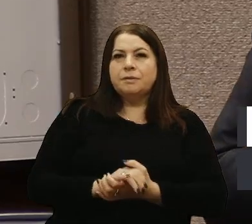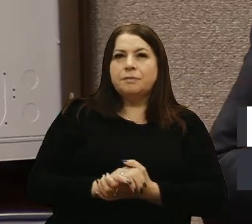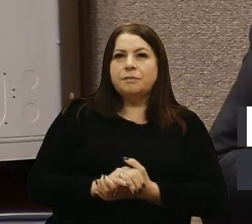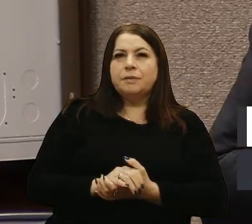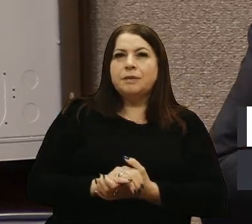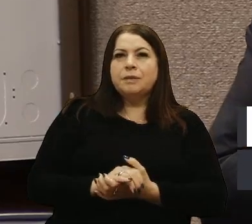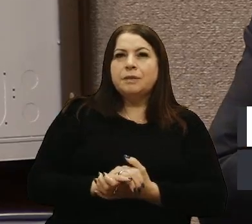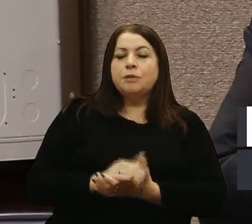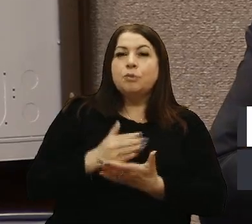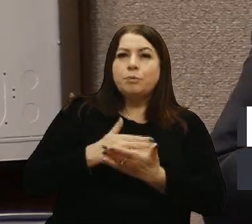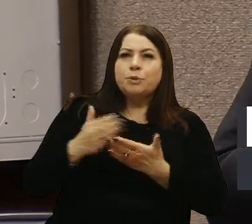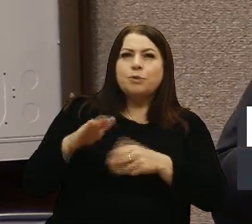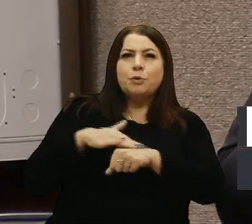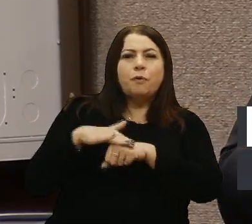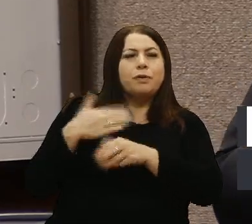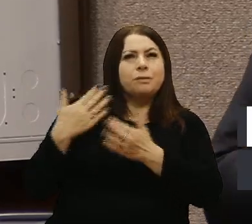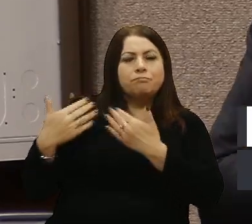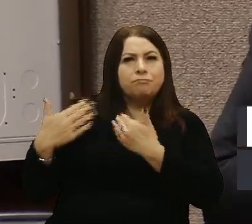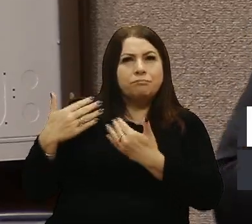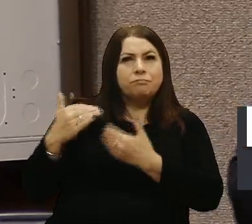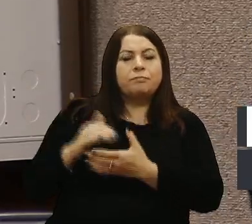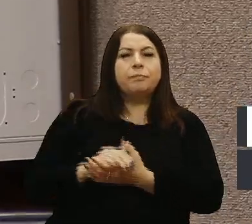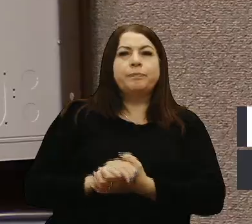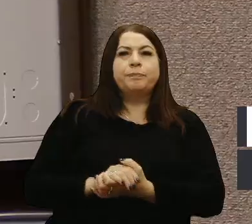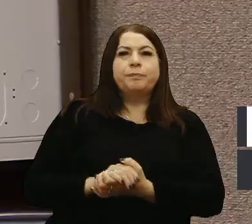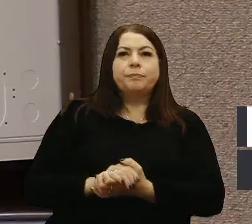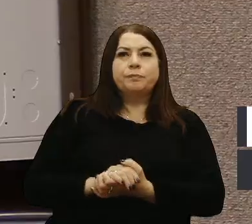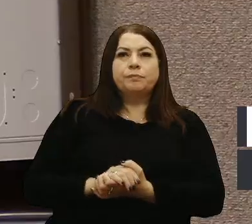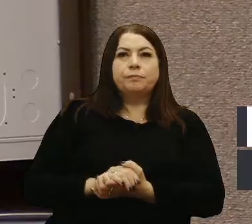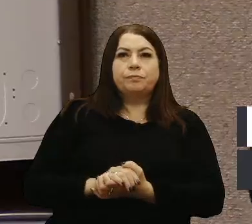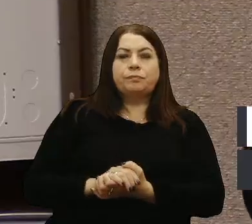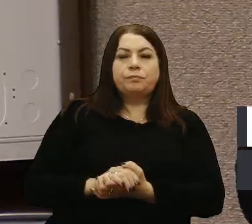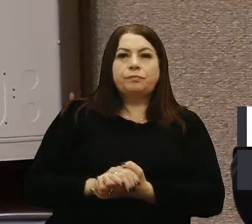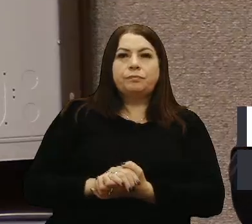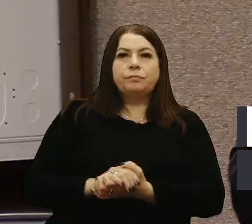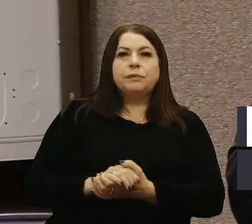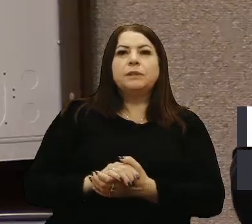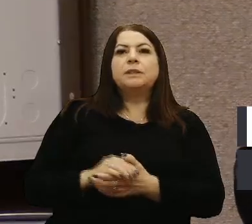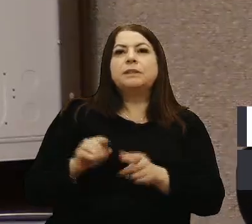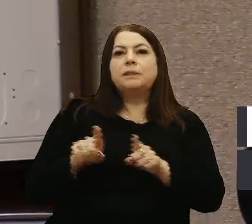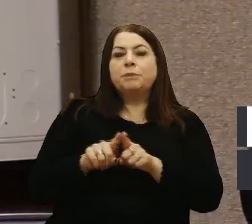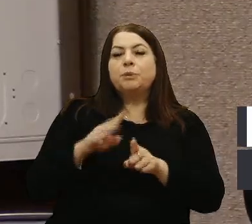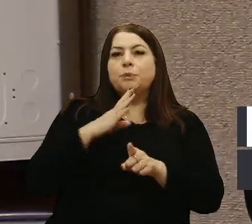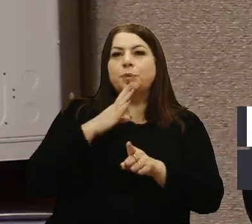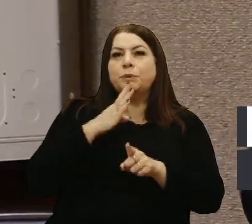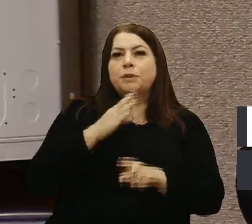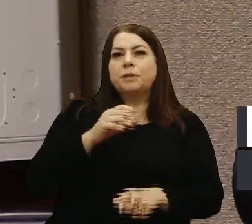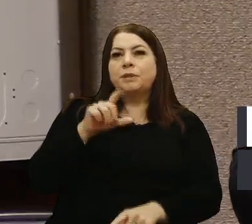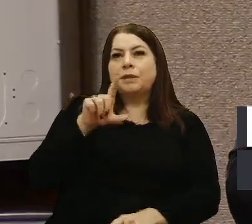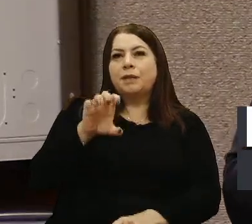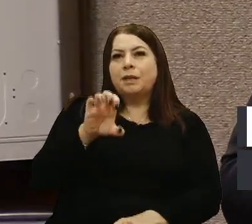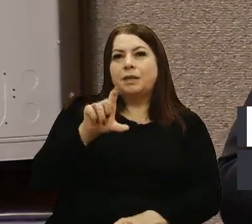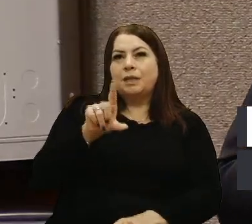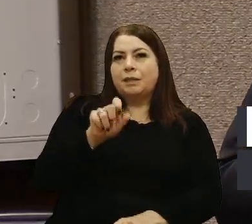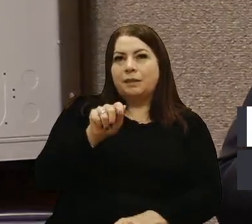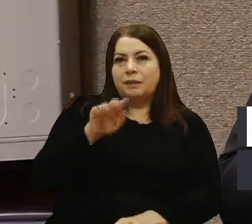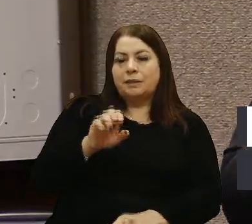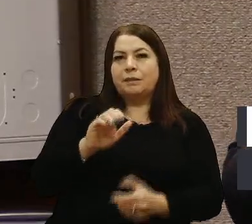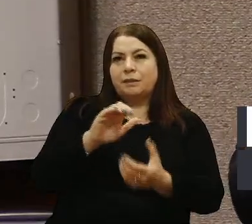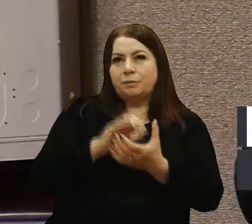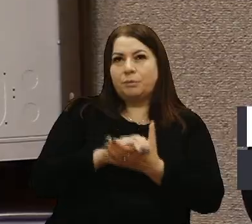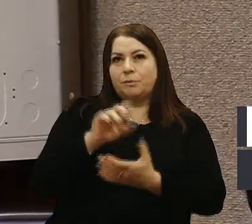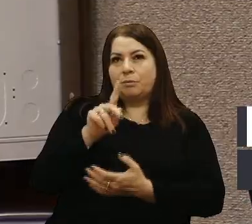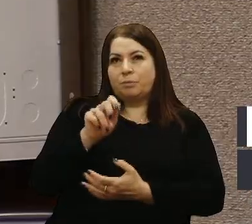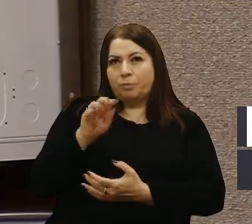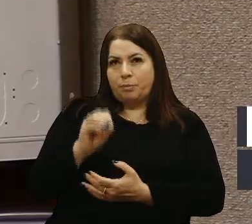então a gente começou a conversar. Também conheci depois, na sequência, a dona Eliane, o seu esposo Paulo